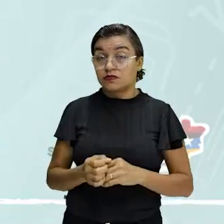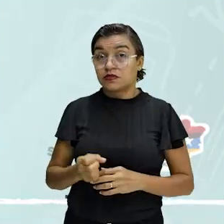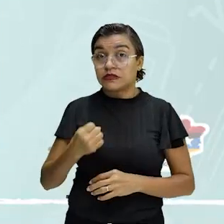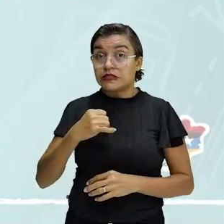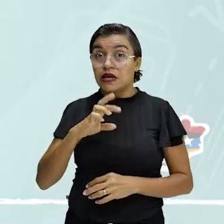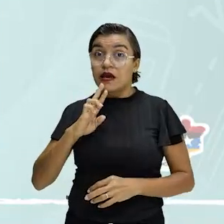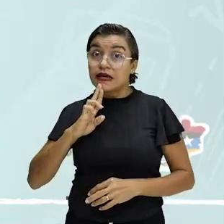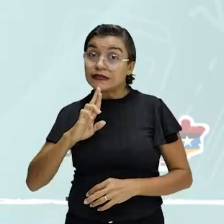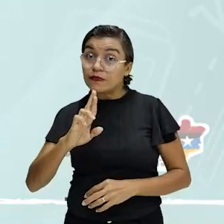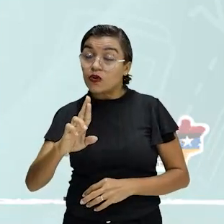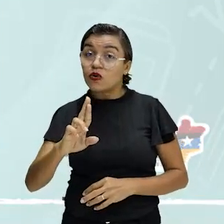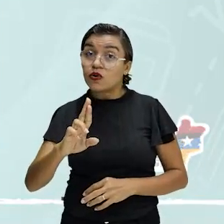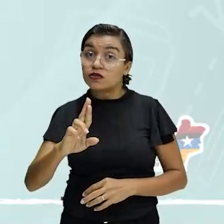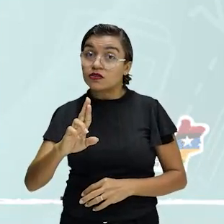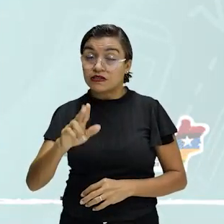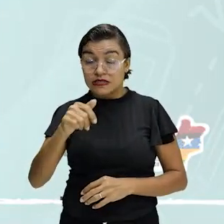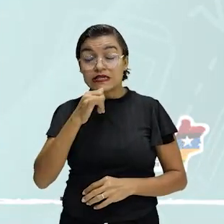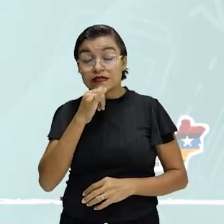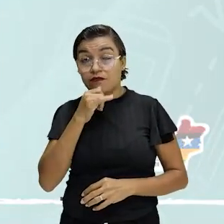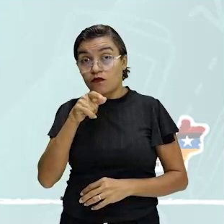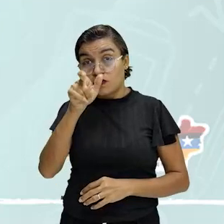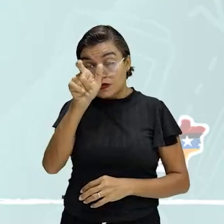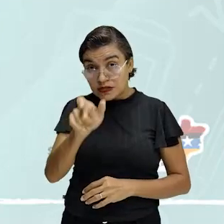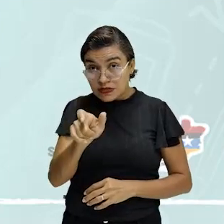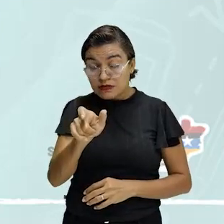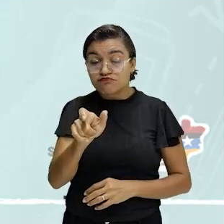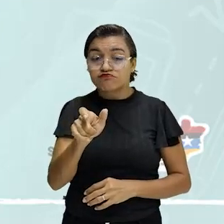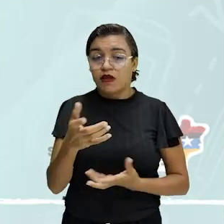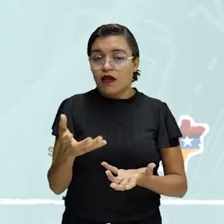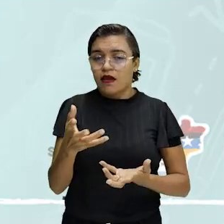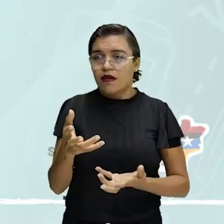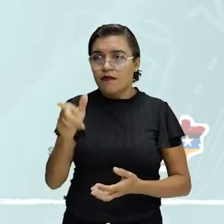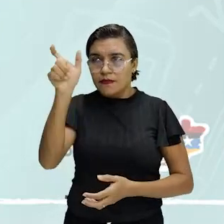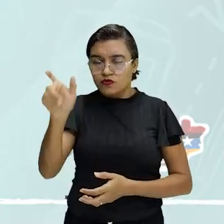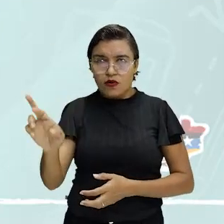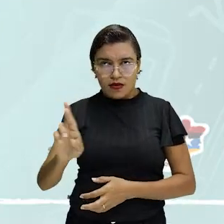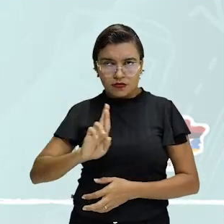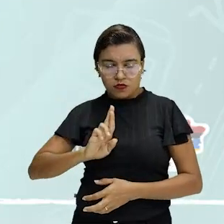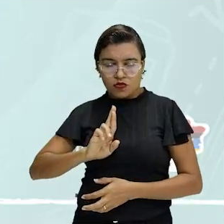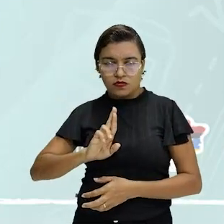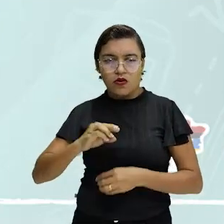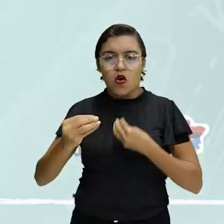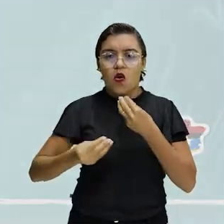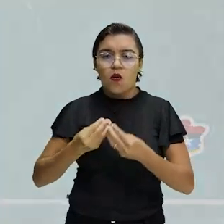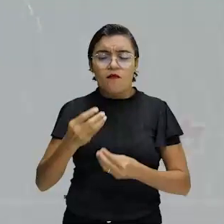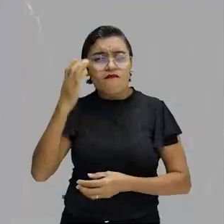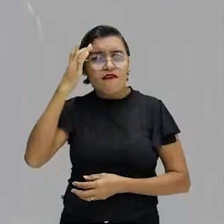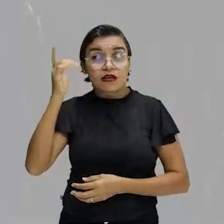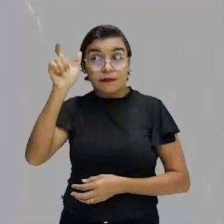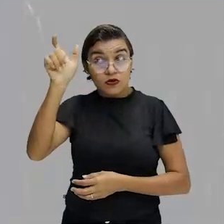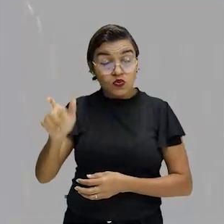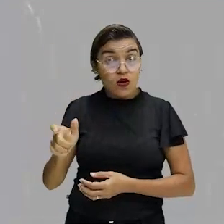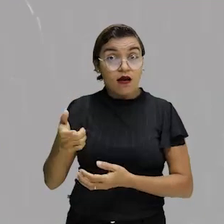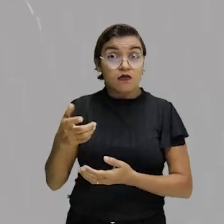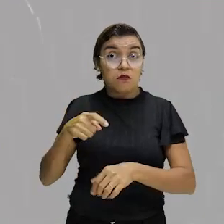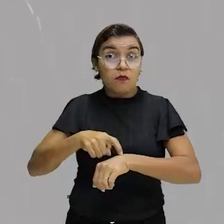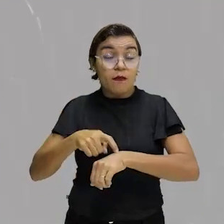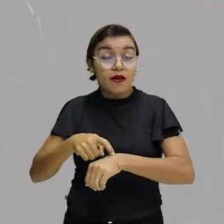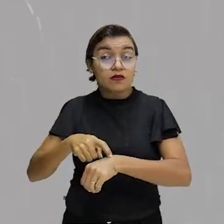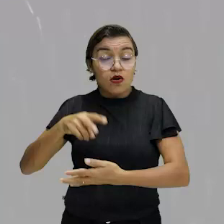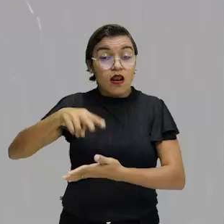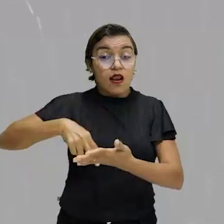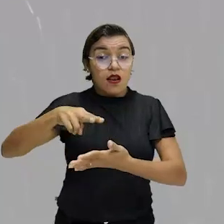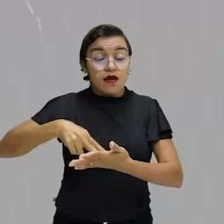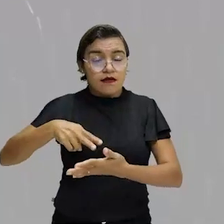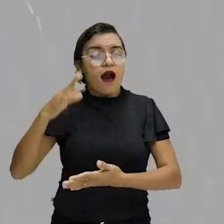resposta, você tem que fazer com que essa seja uma tarefa fácil para outra pessoa. A melhor maneira de fazer isso é não sobrecarregá-la